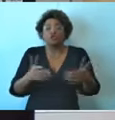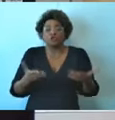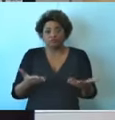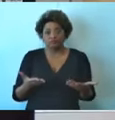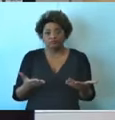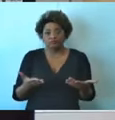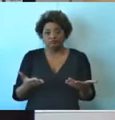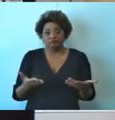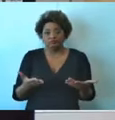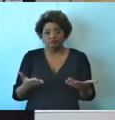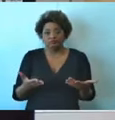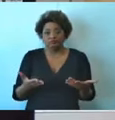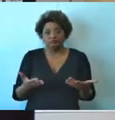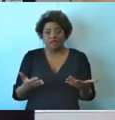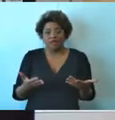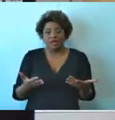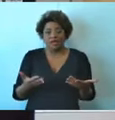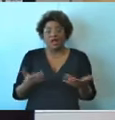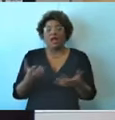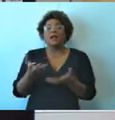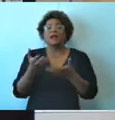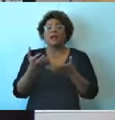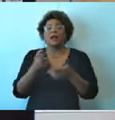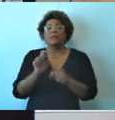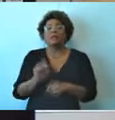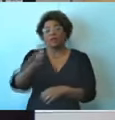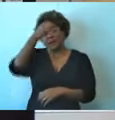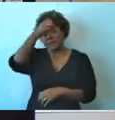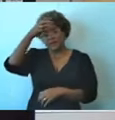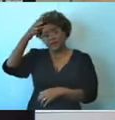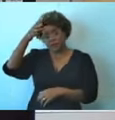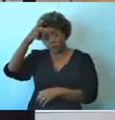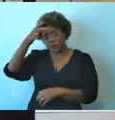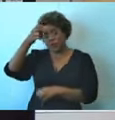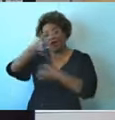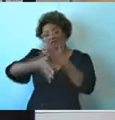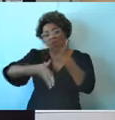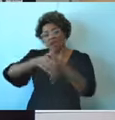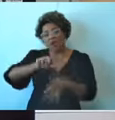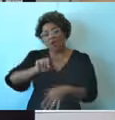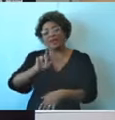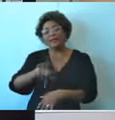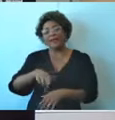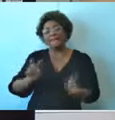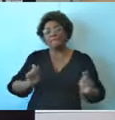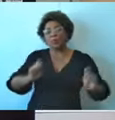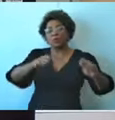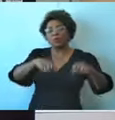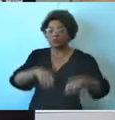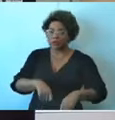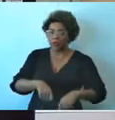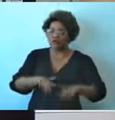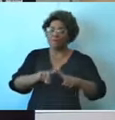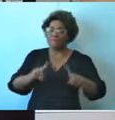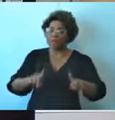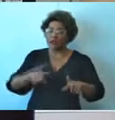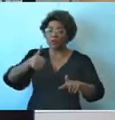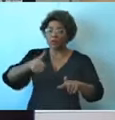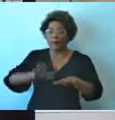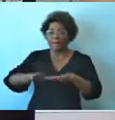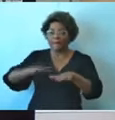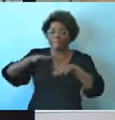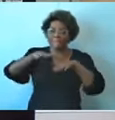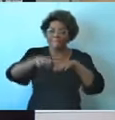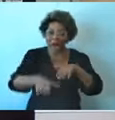nisso. Nós queremos que a prefeitura paute o que for viável, mas queremos que o primeiro passo seja dado. Então, dada a